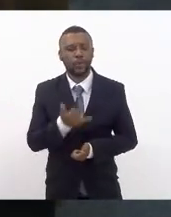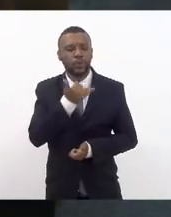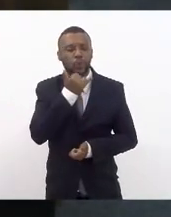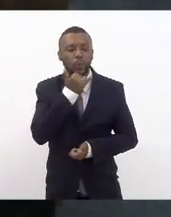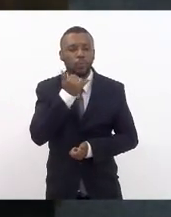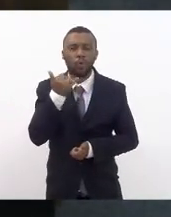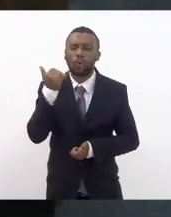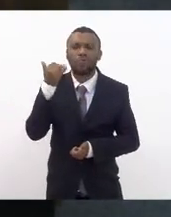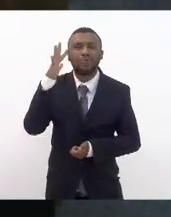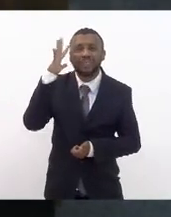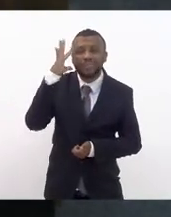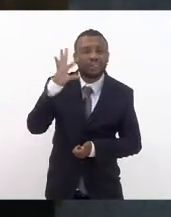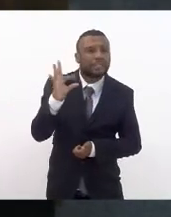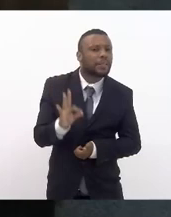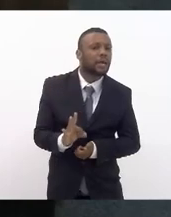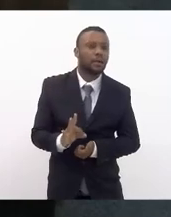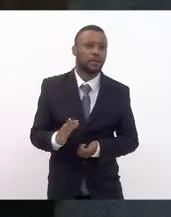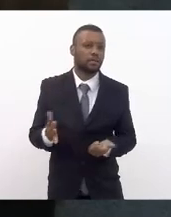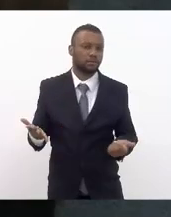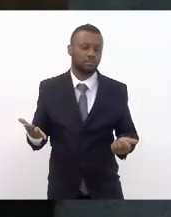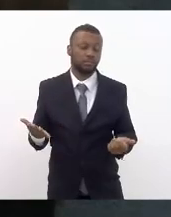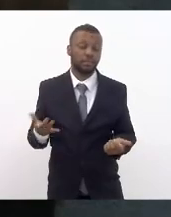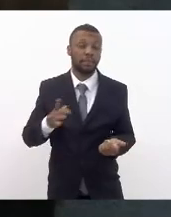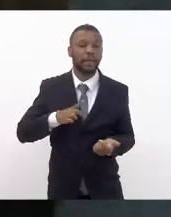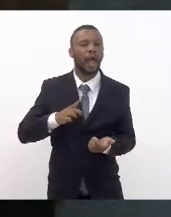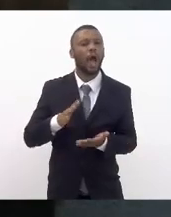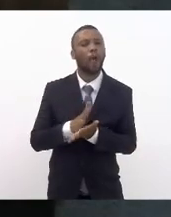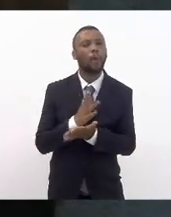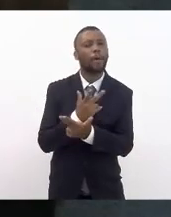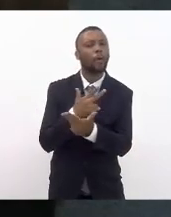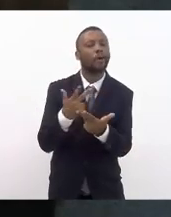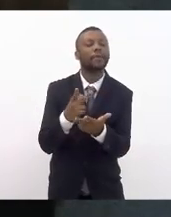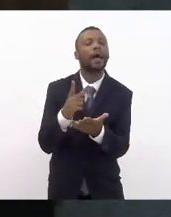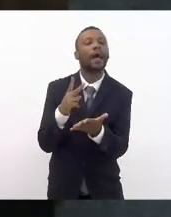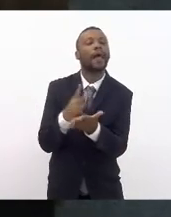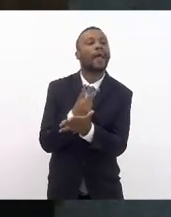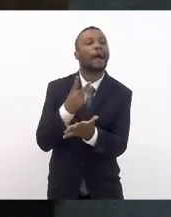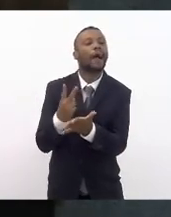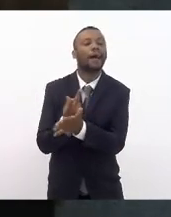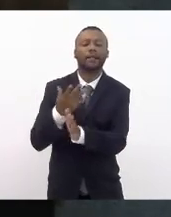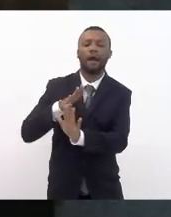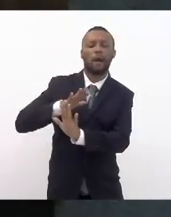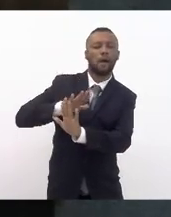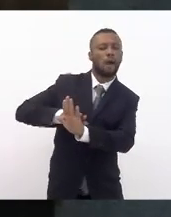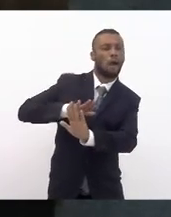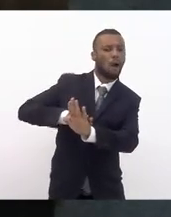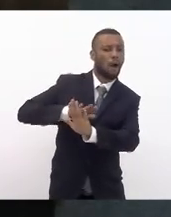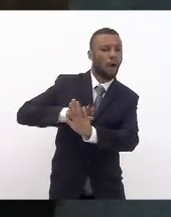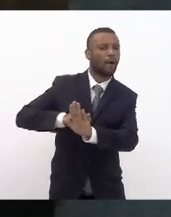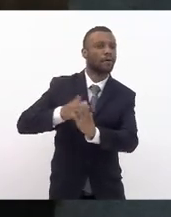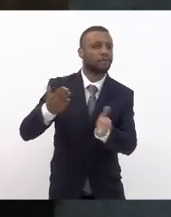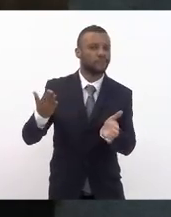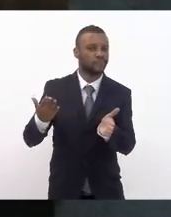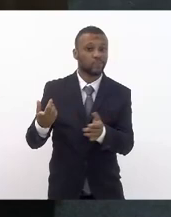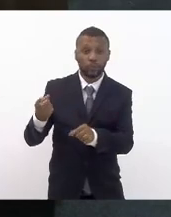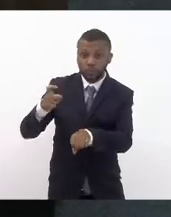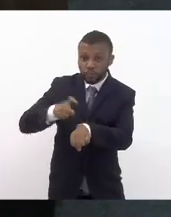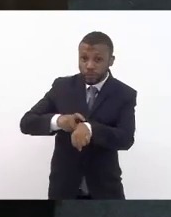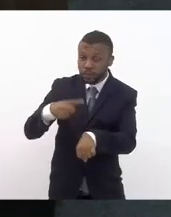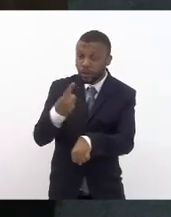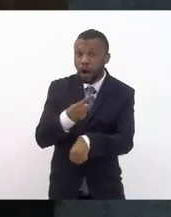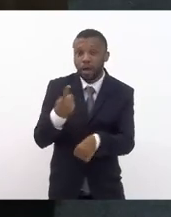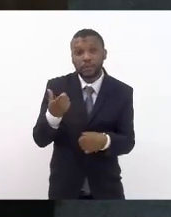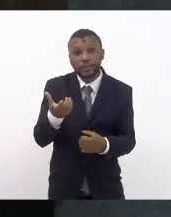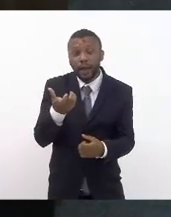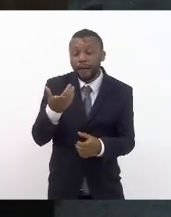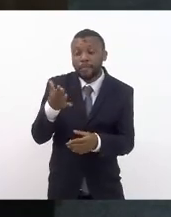entender. Tem alguma coisa errada quando nós nos propomos a